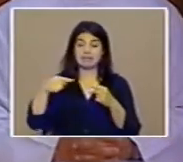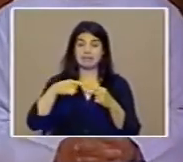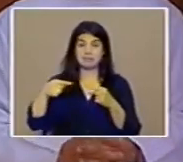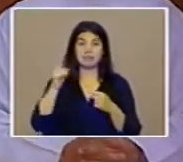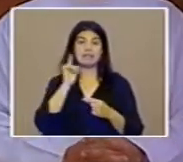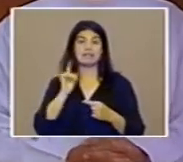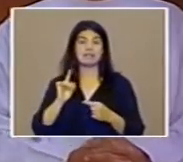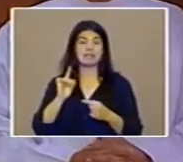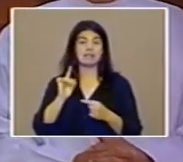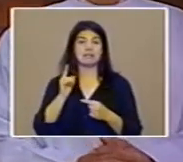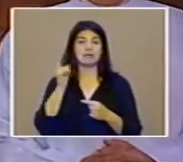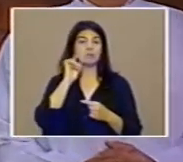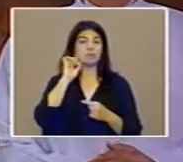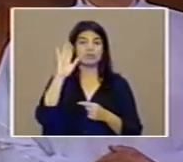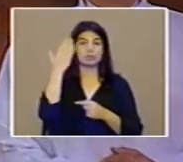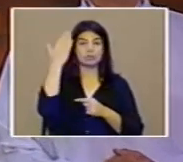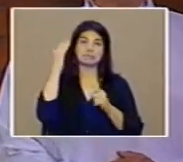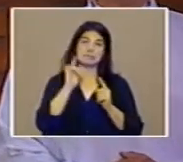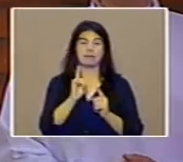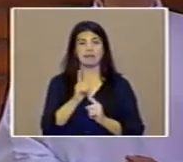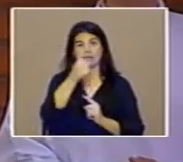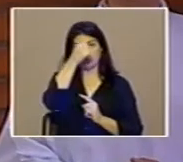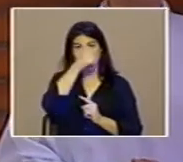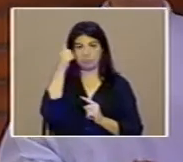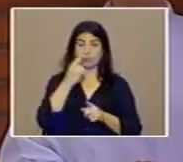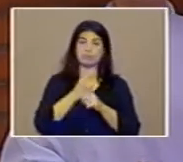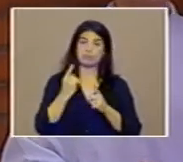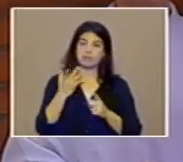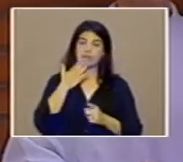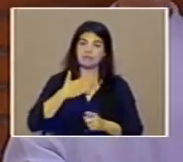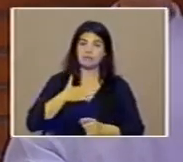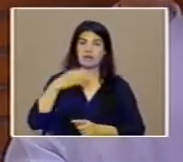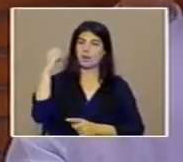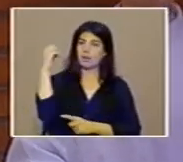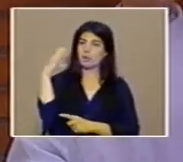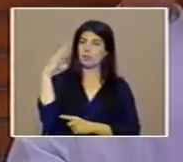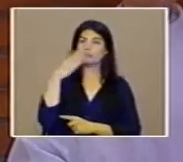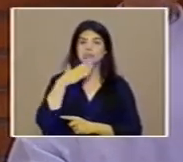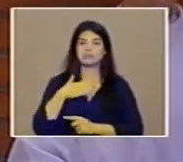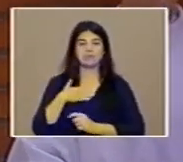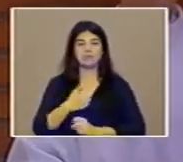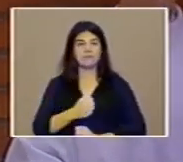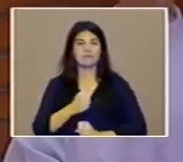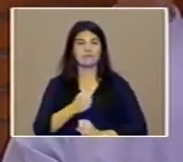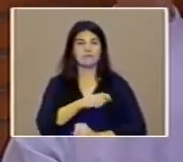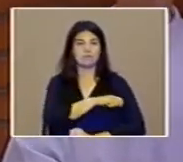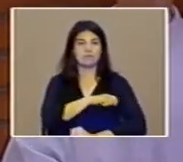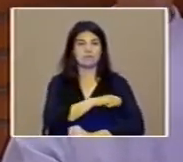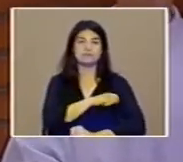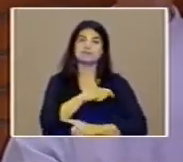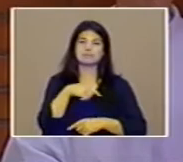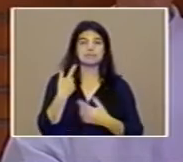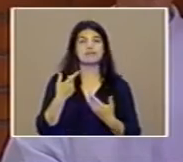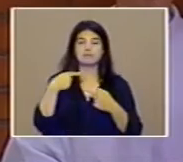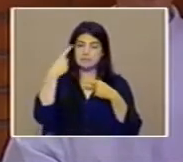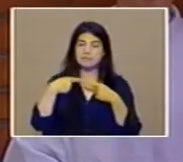semana E é aquele dia que nos da Luz nos dá força nos dá a graça para o resto da